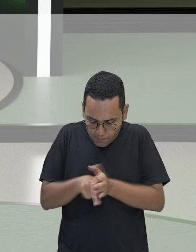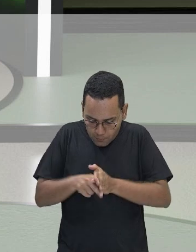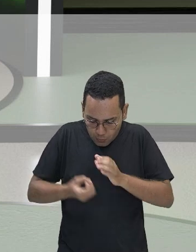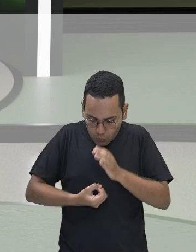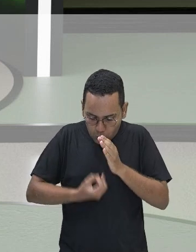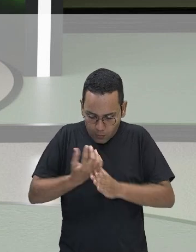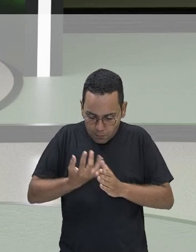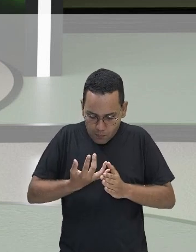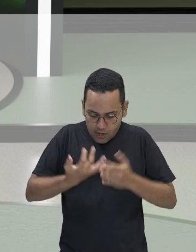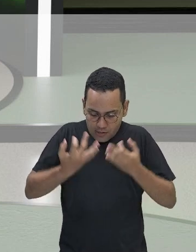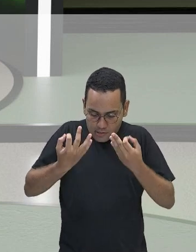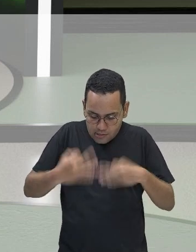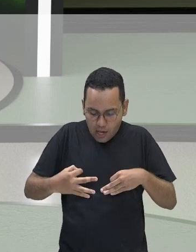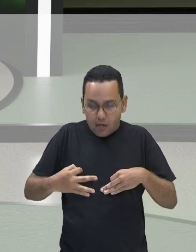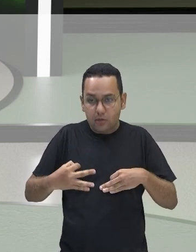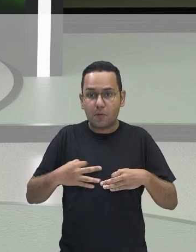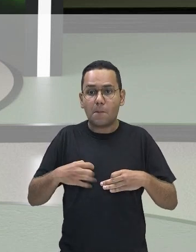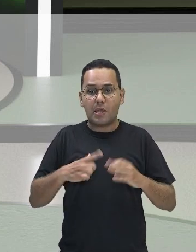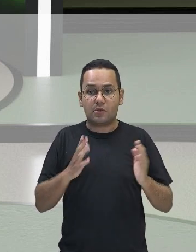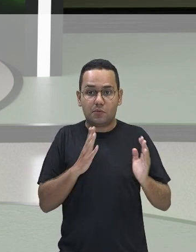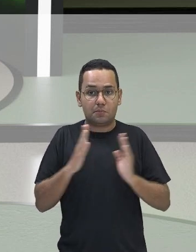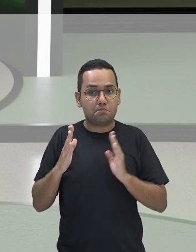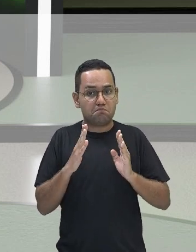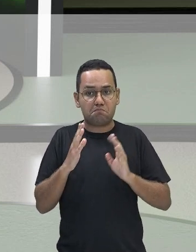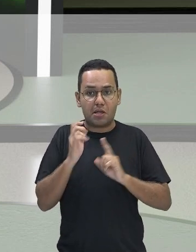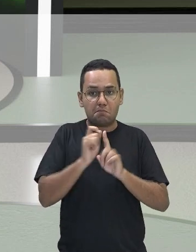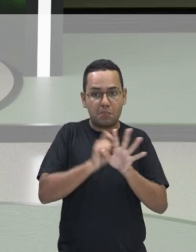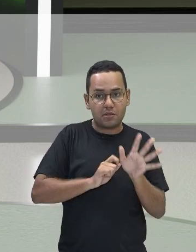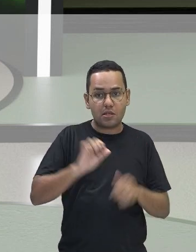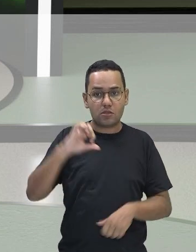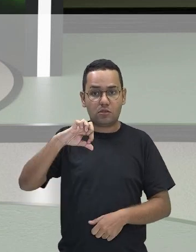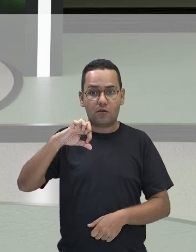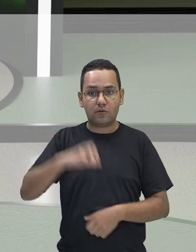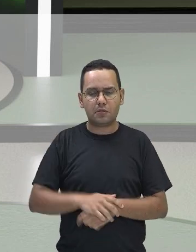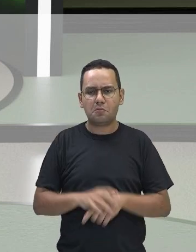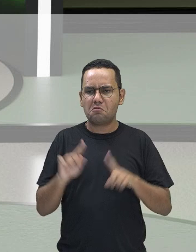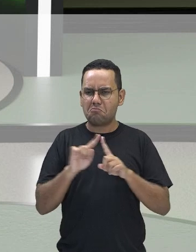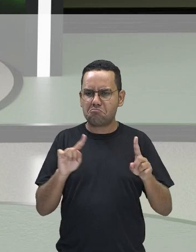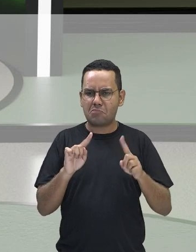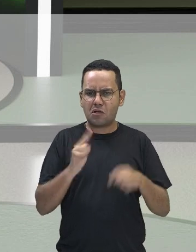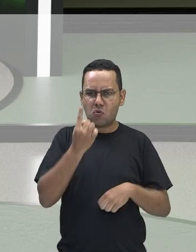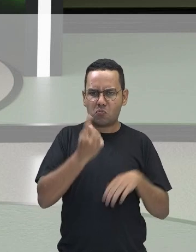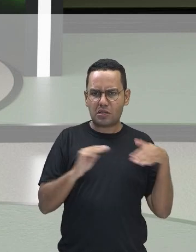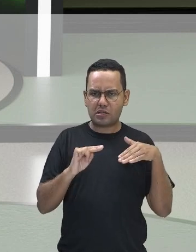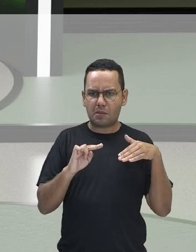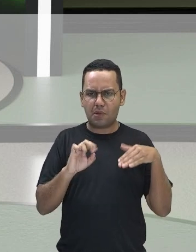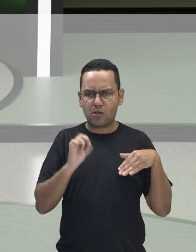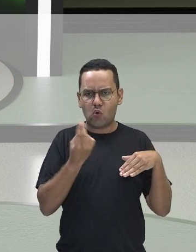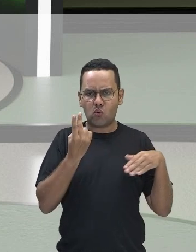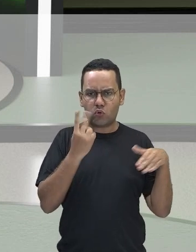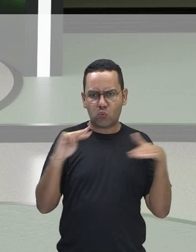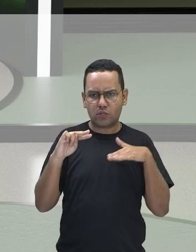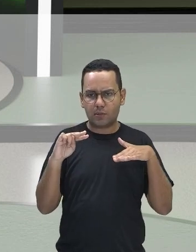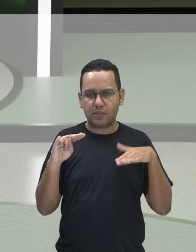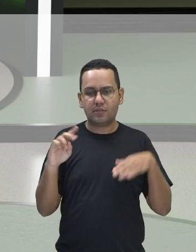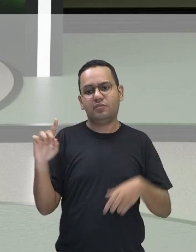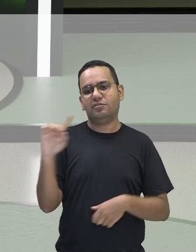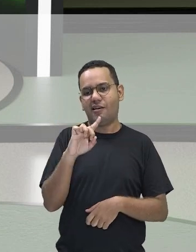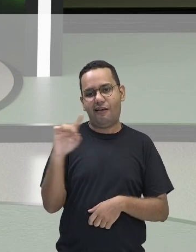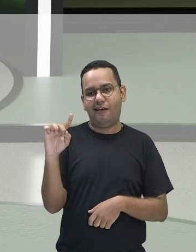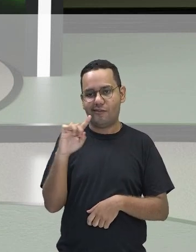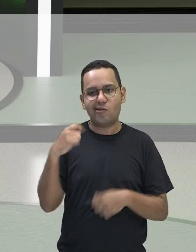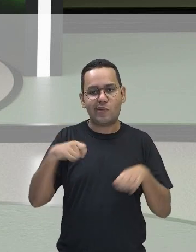manter essa condição por 9 meses. Tá bom? Não é apenas uma semana, 2, um mês. É um período longo que precisa de toda